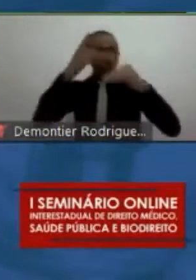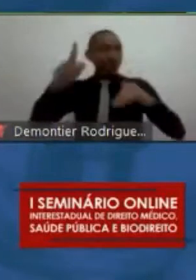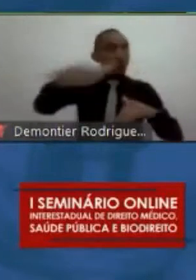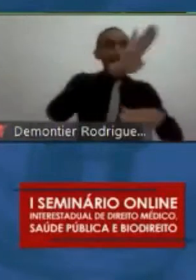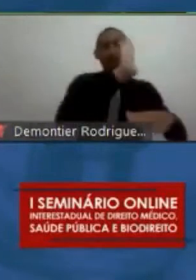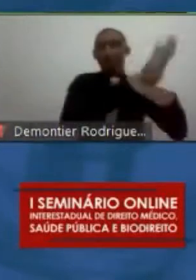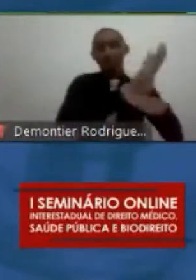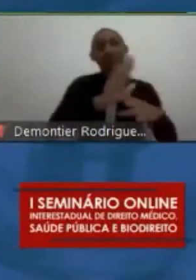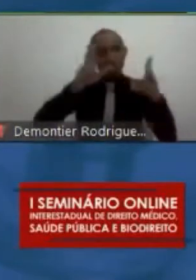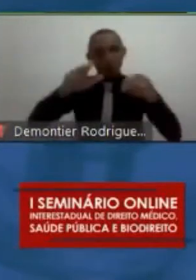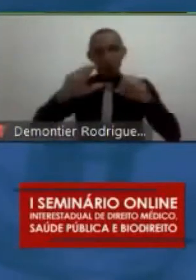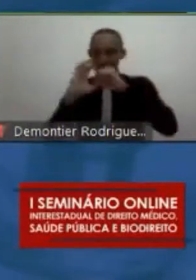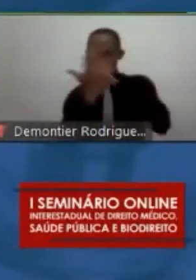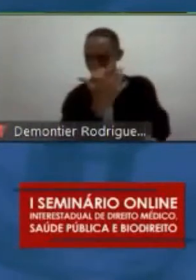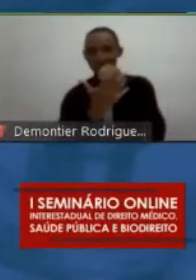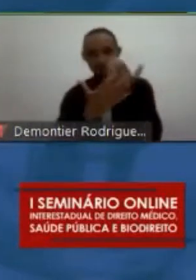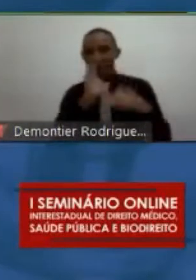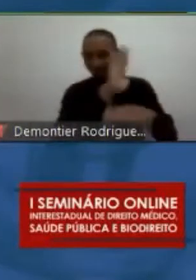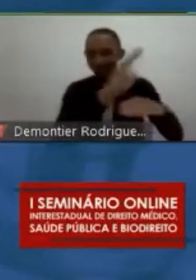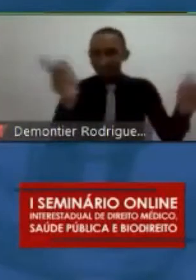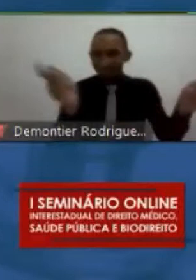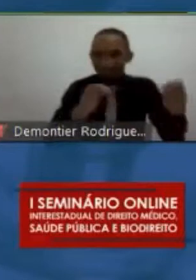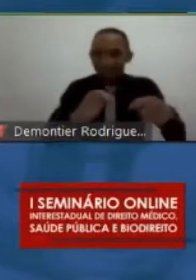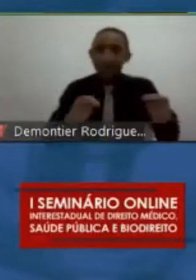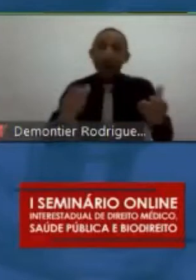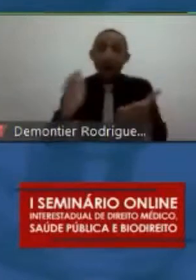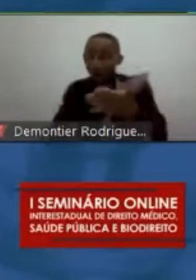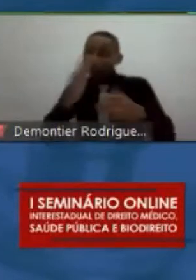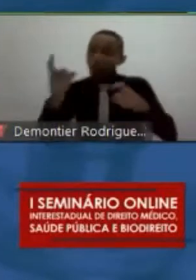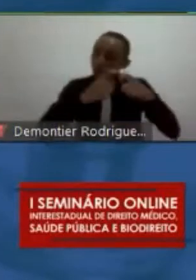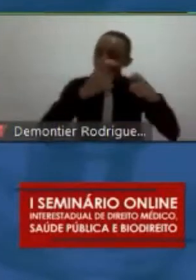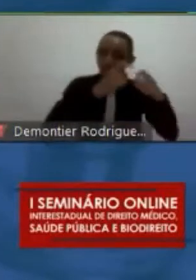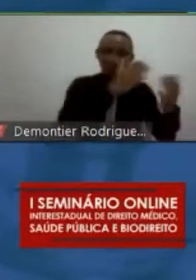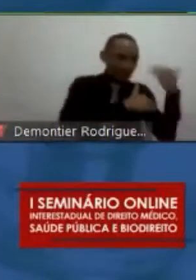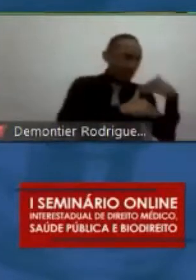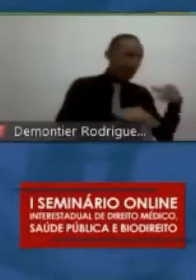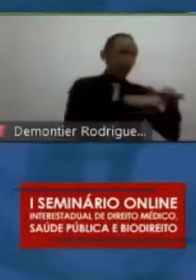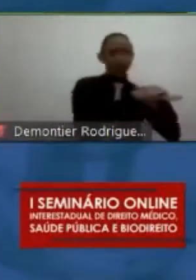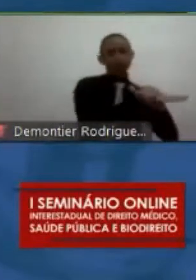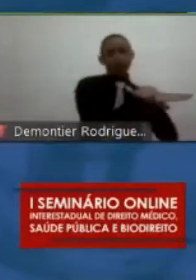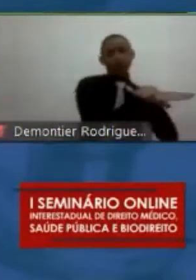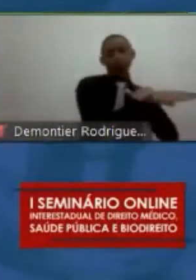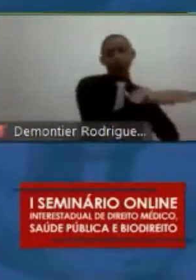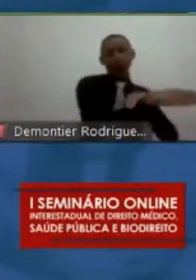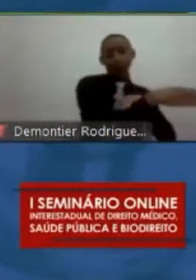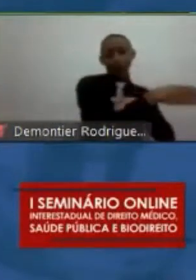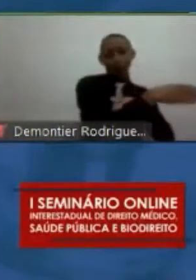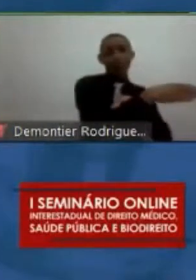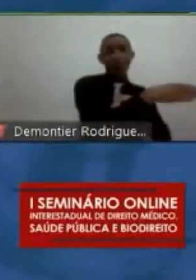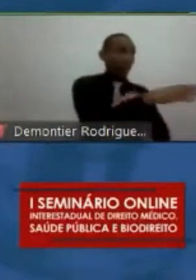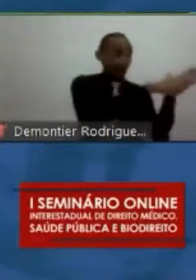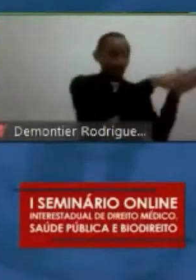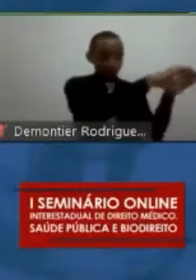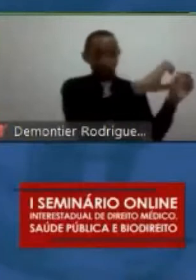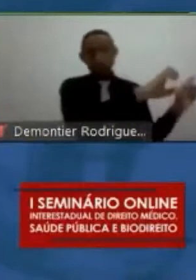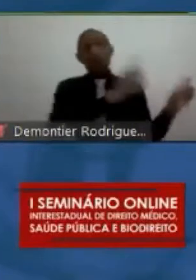pandemia. Muitos dos profissionais que tinham sua prática corriqueira foram motivados a trabalhar na linha de frente do